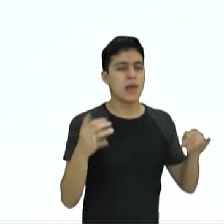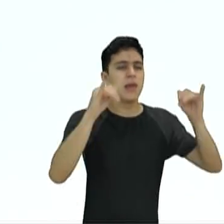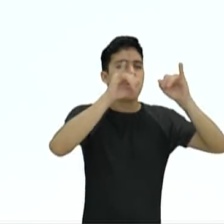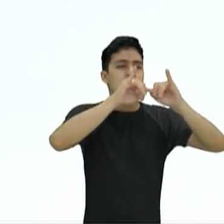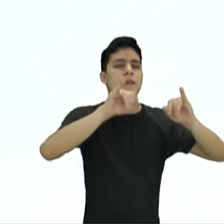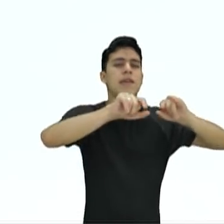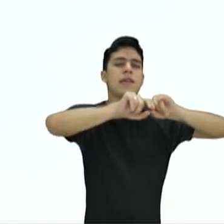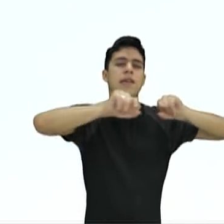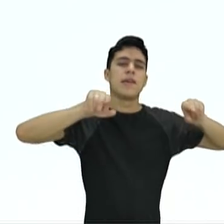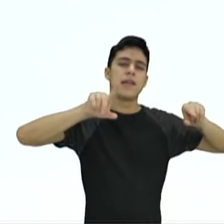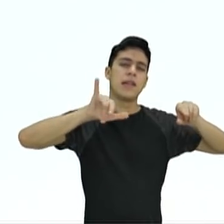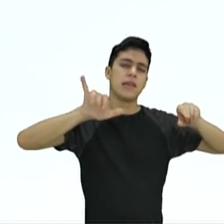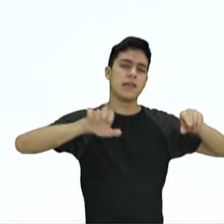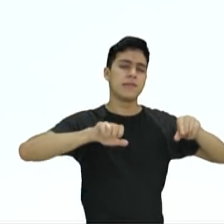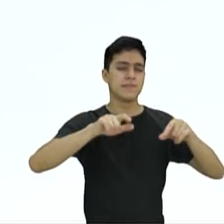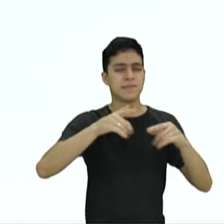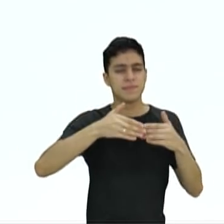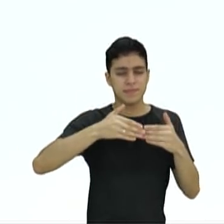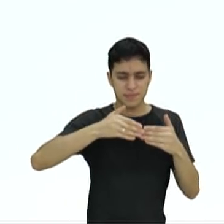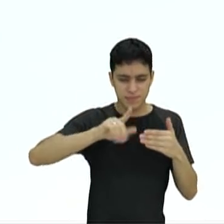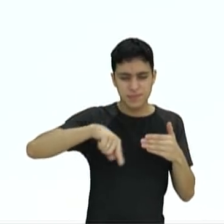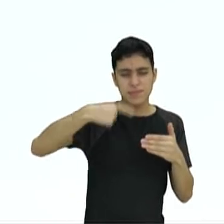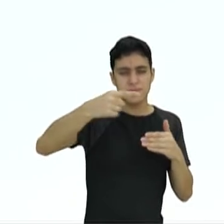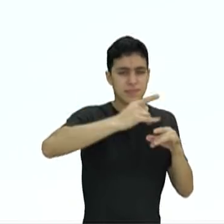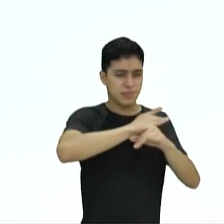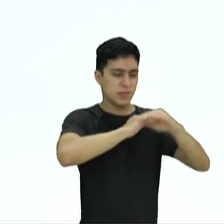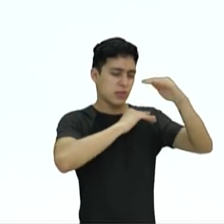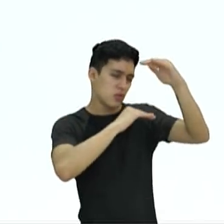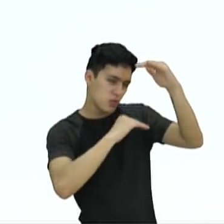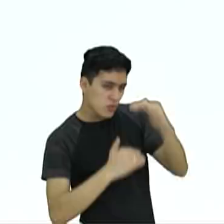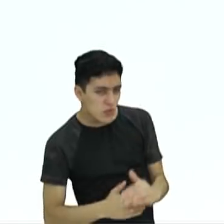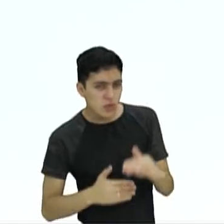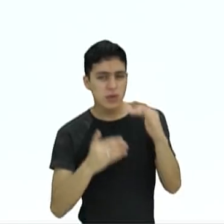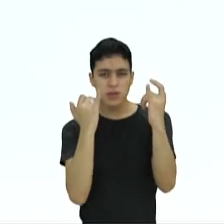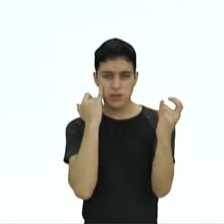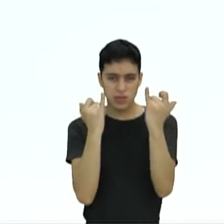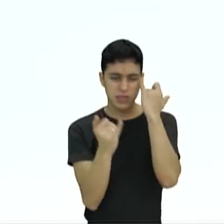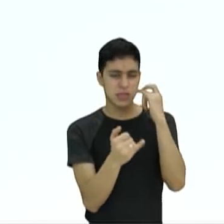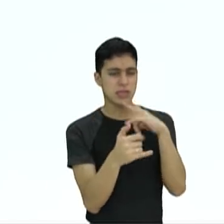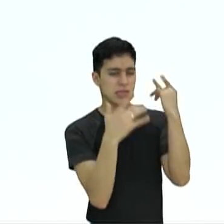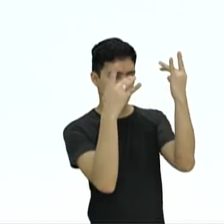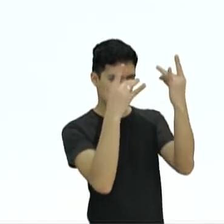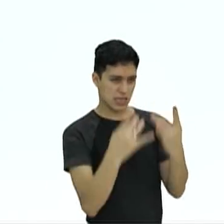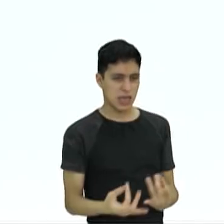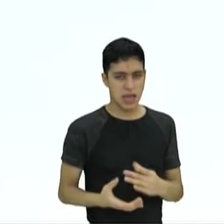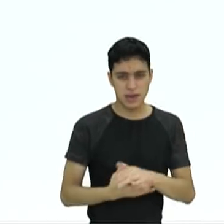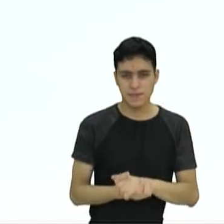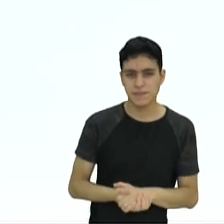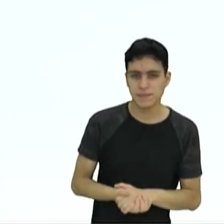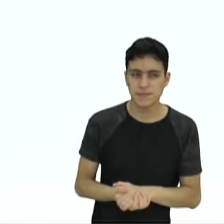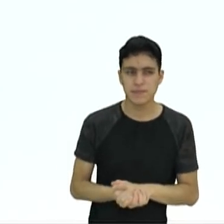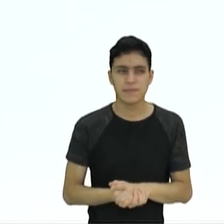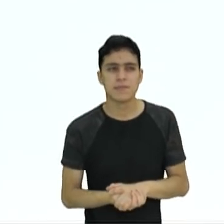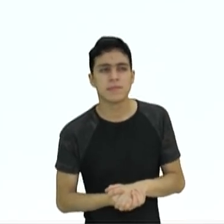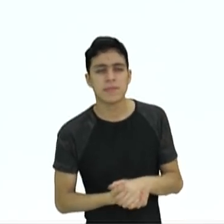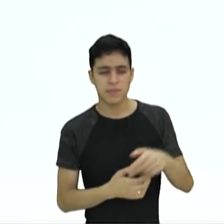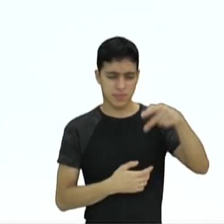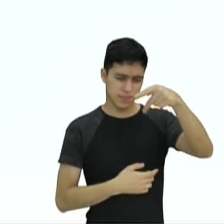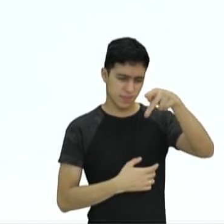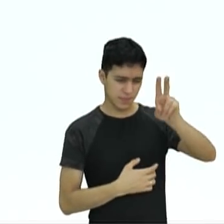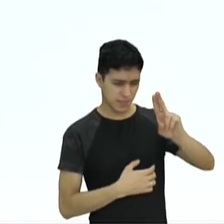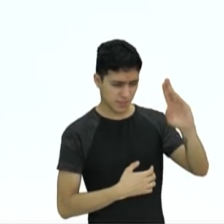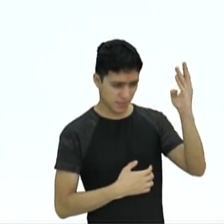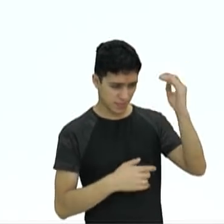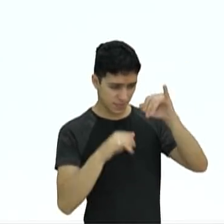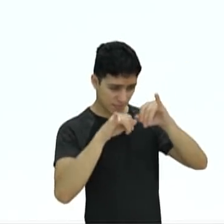e lead, e vamos chegar até o corpo da notícia, onde há todo o detalhamento dela. Professor usa fake